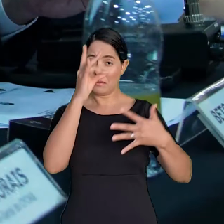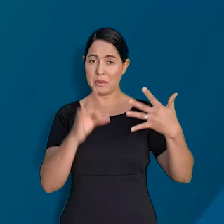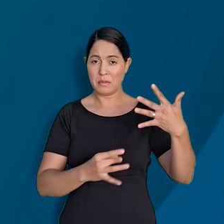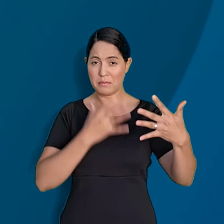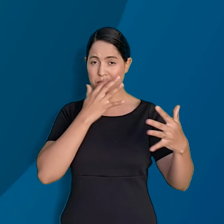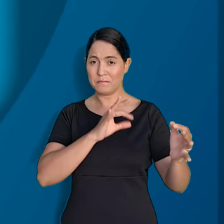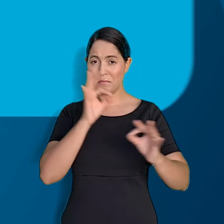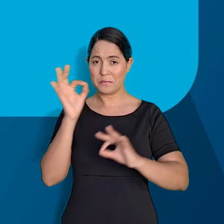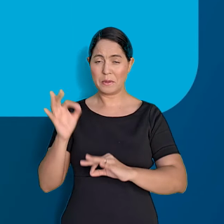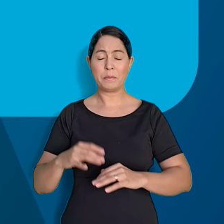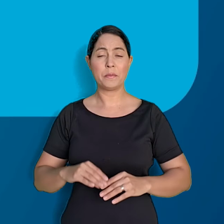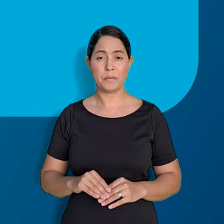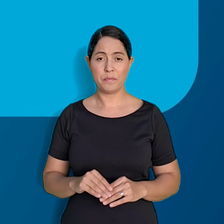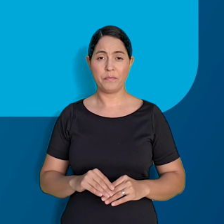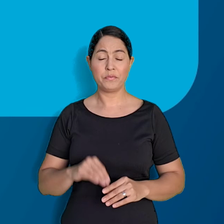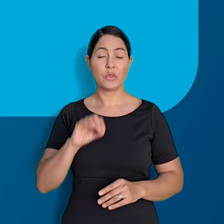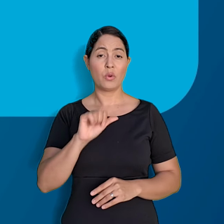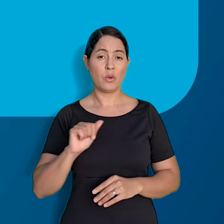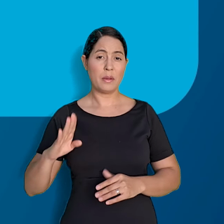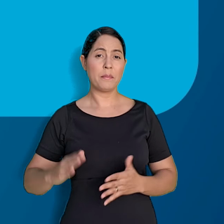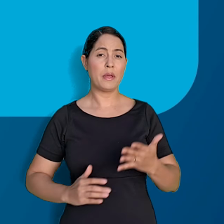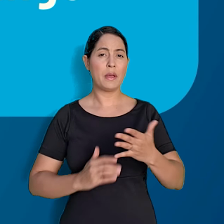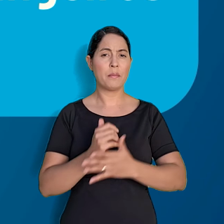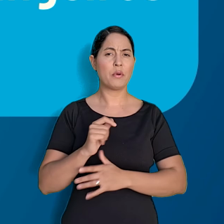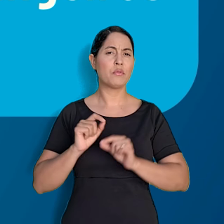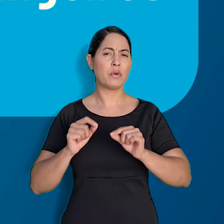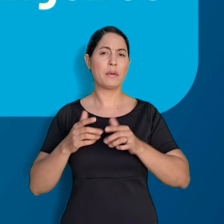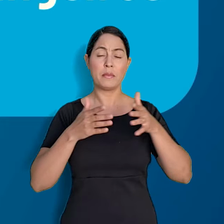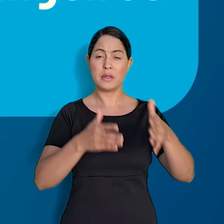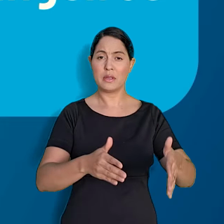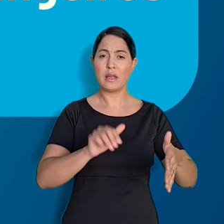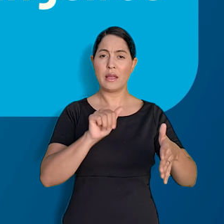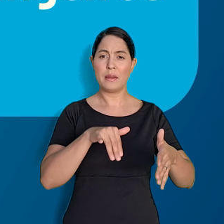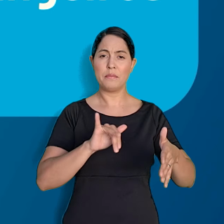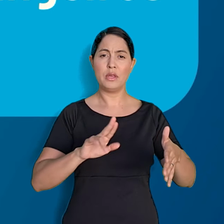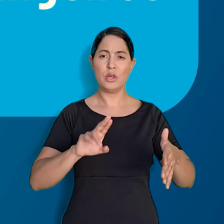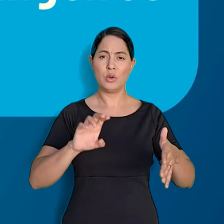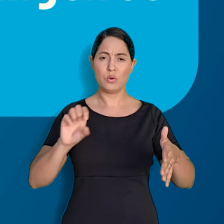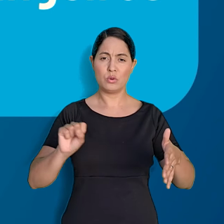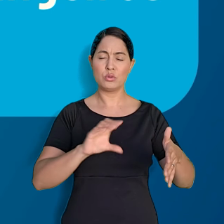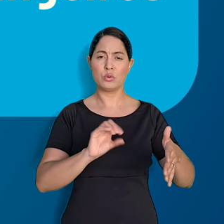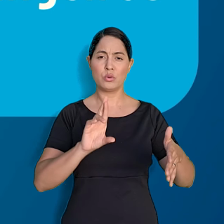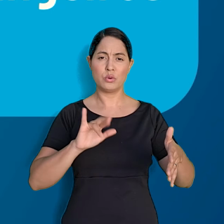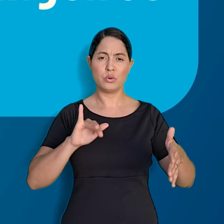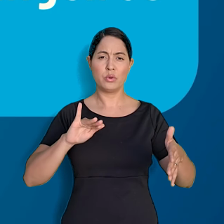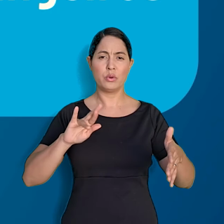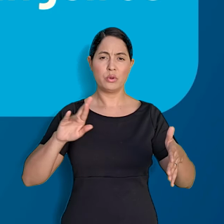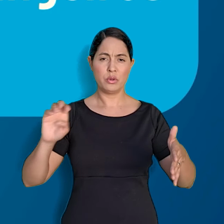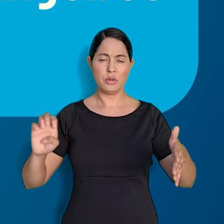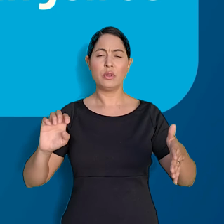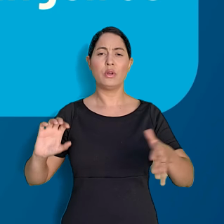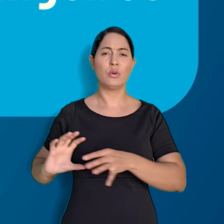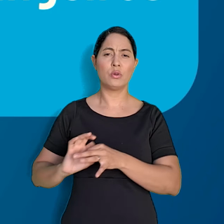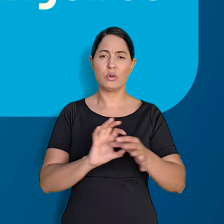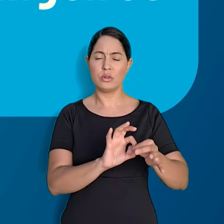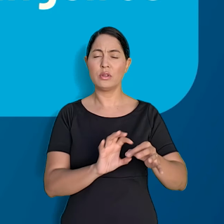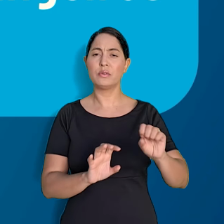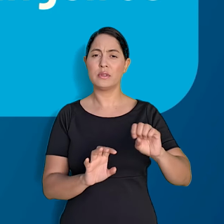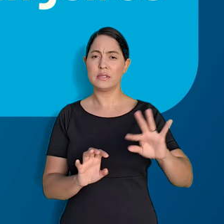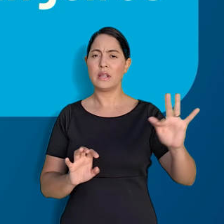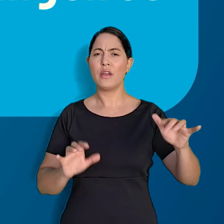destaques. A OAB aprovou o ingresso como amicus curiae em ação no STF sobre a atuação de municípios brasileiros em tribunais